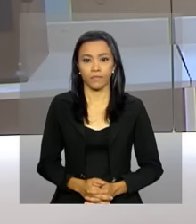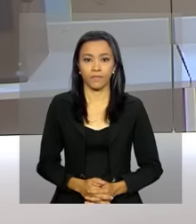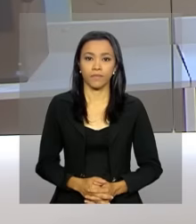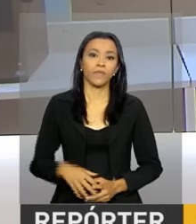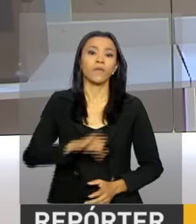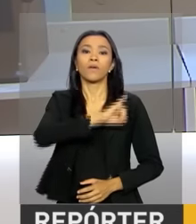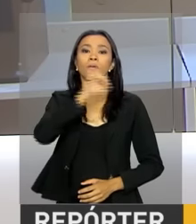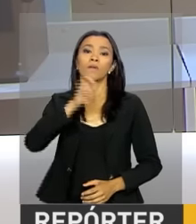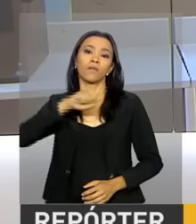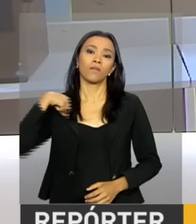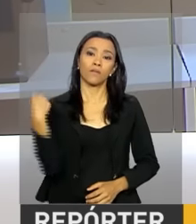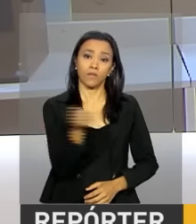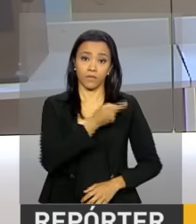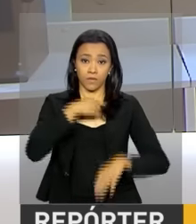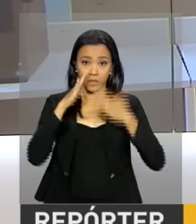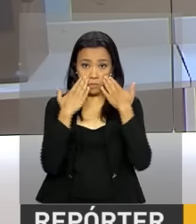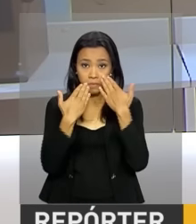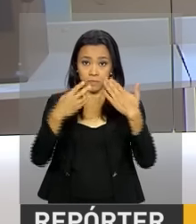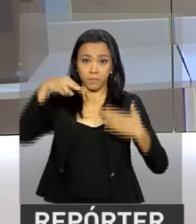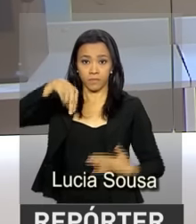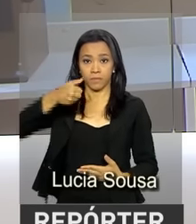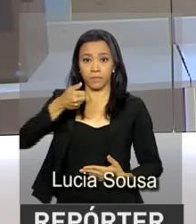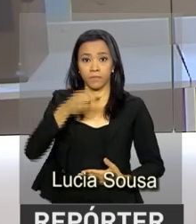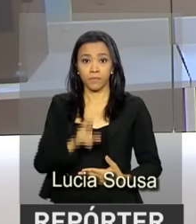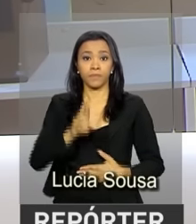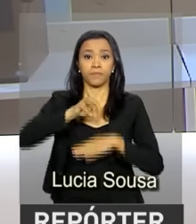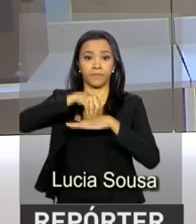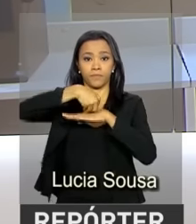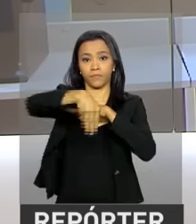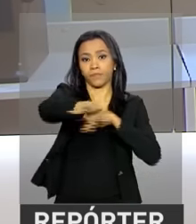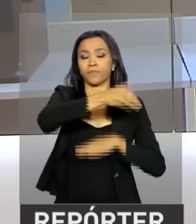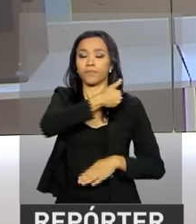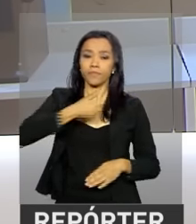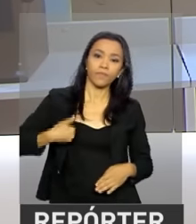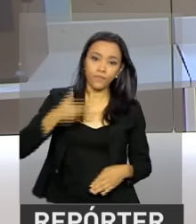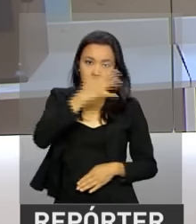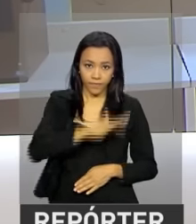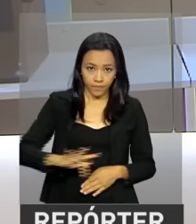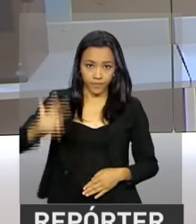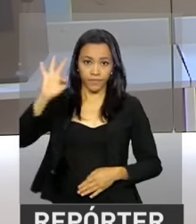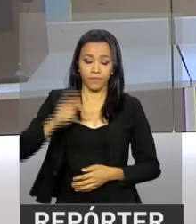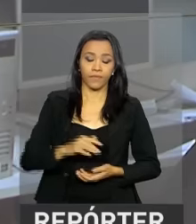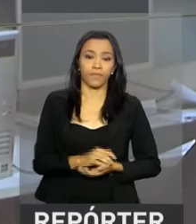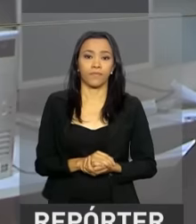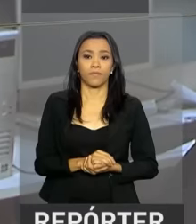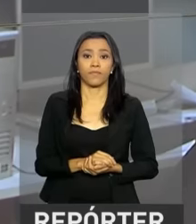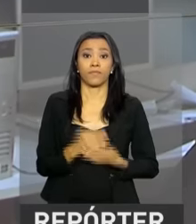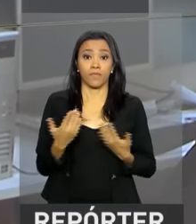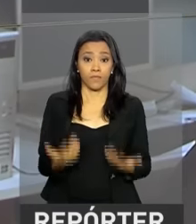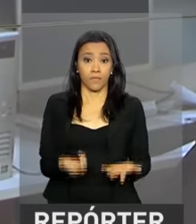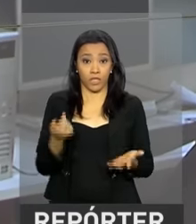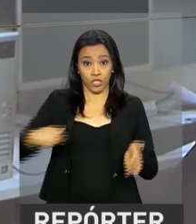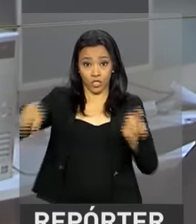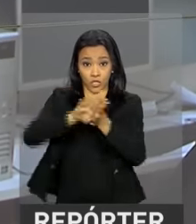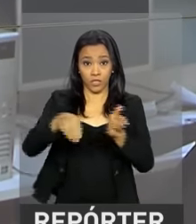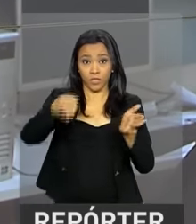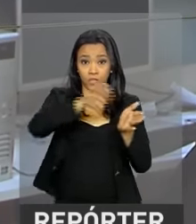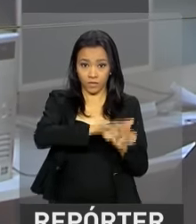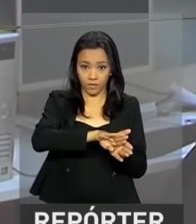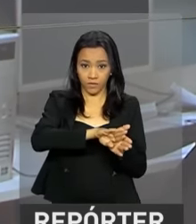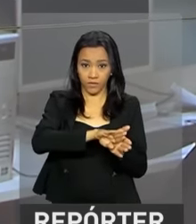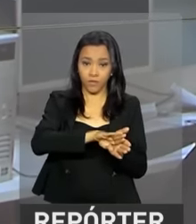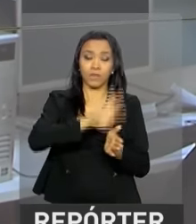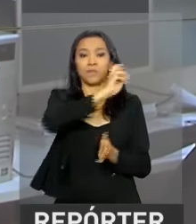Olá estamos de volta com mais uma edição do repórter NBR e as notícias do governo federal chefes de estado de